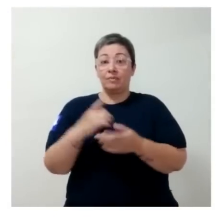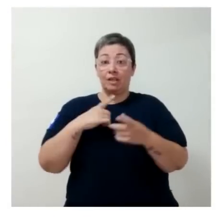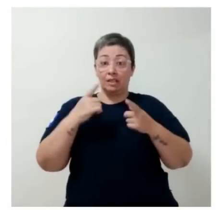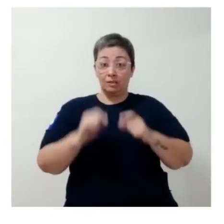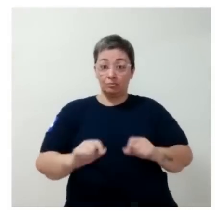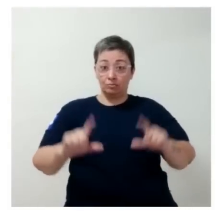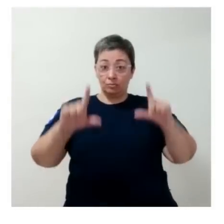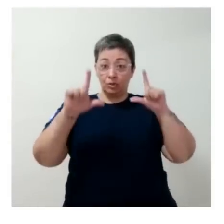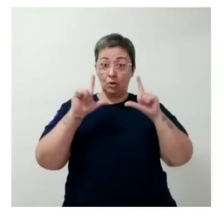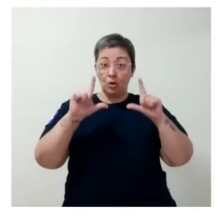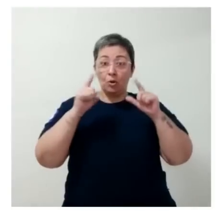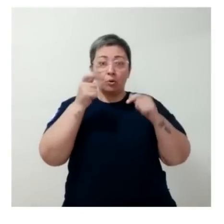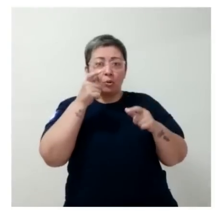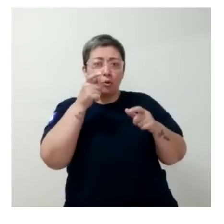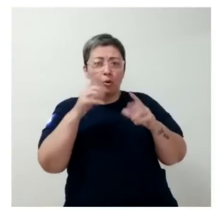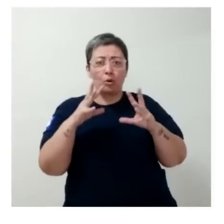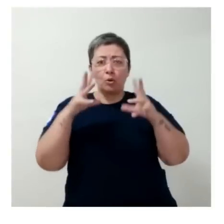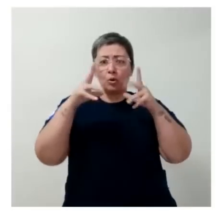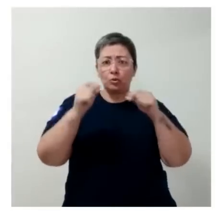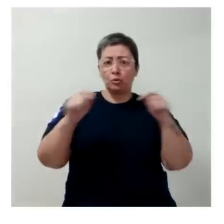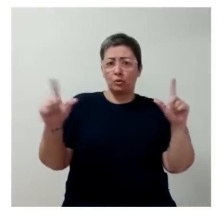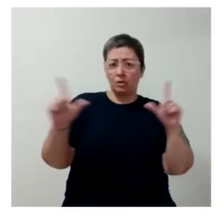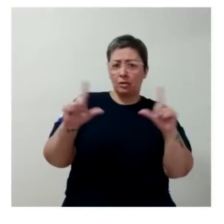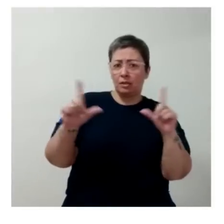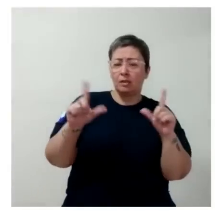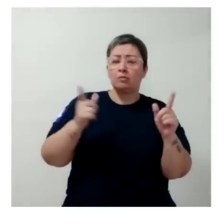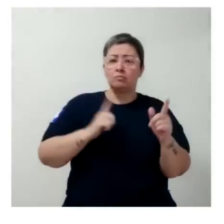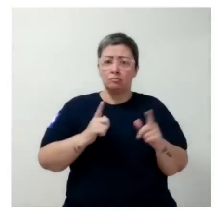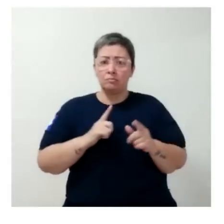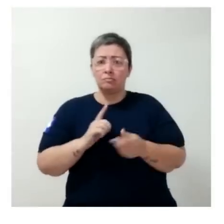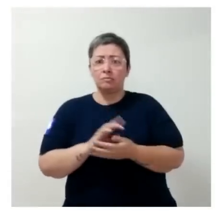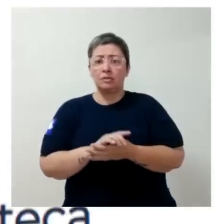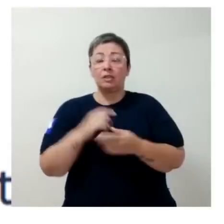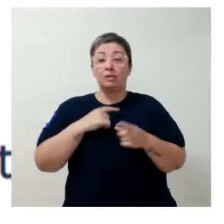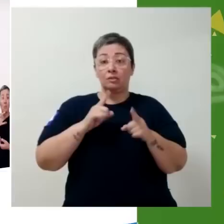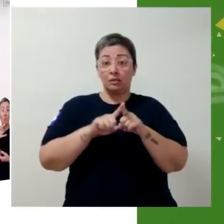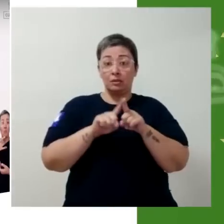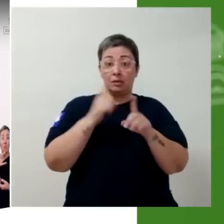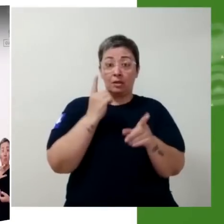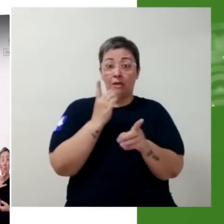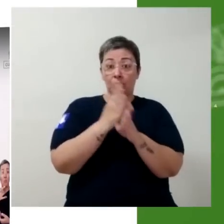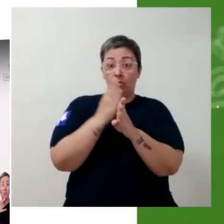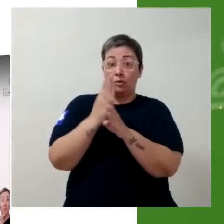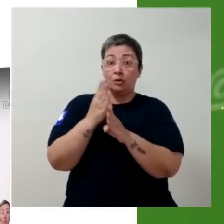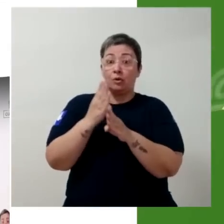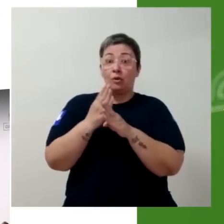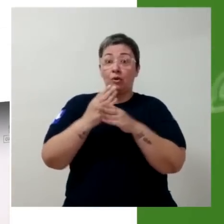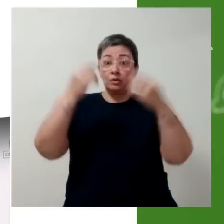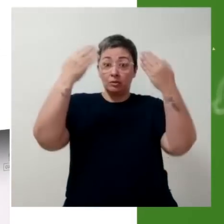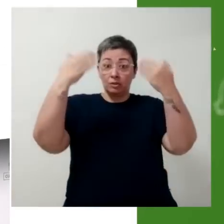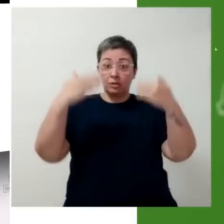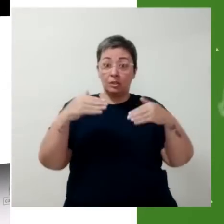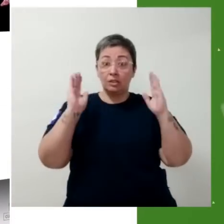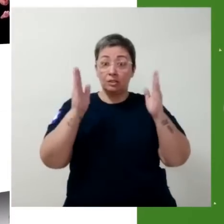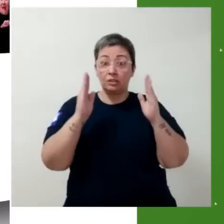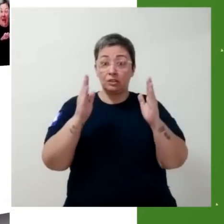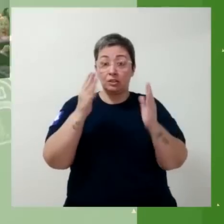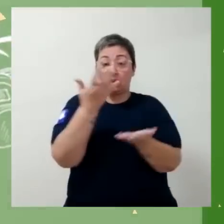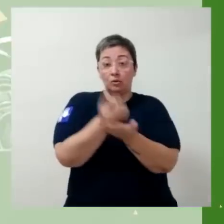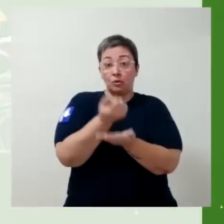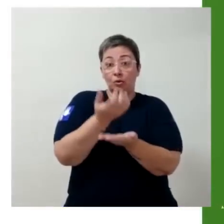Aqui você pode acompanhar tudo o que passa na sua telinha. Você encontra os programas já exibidos, conteúdo para